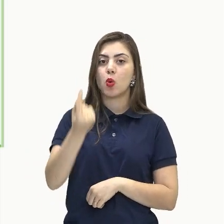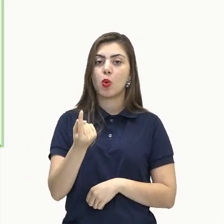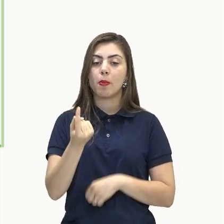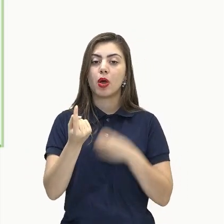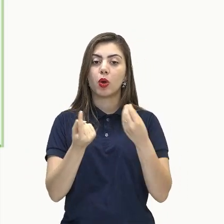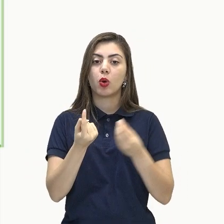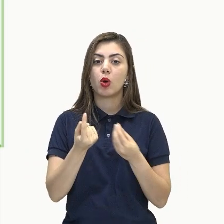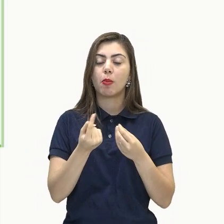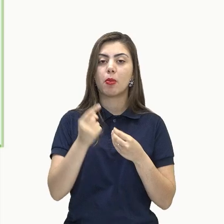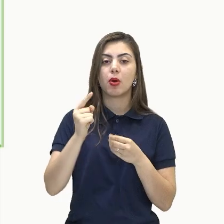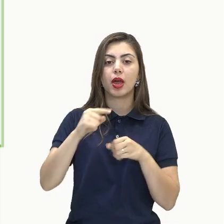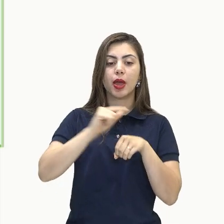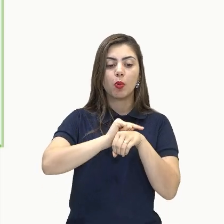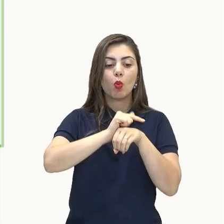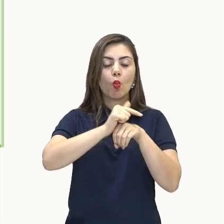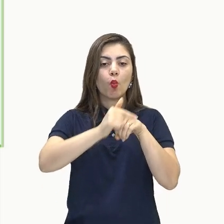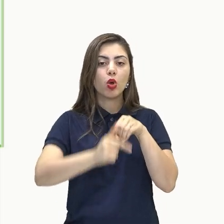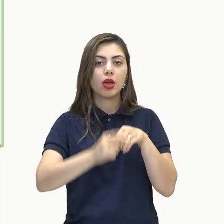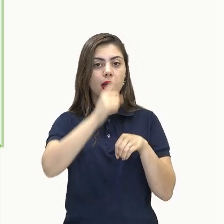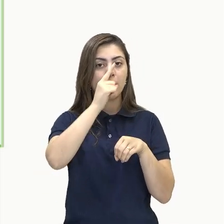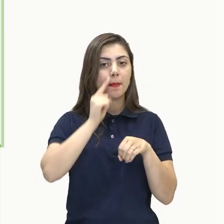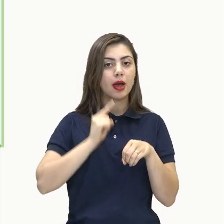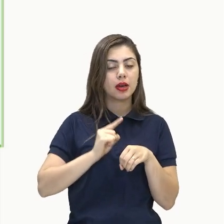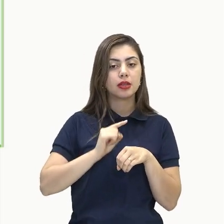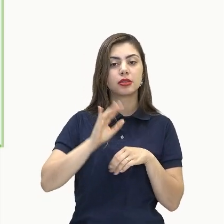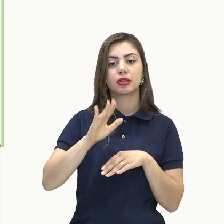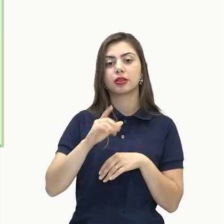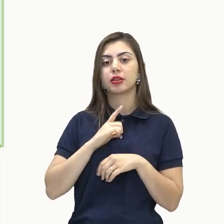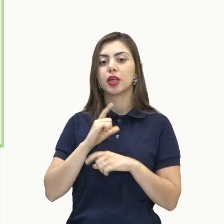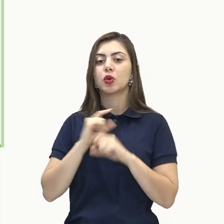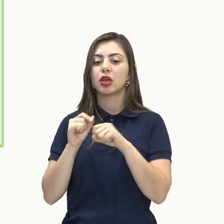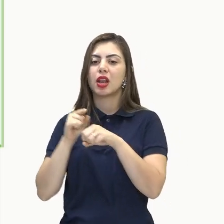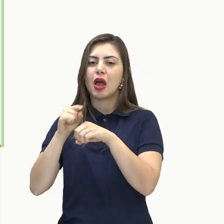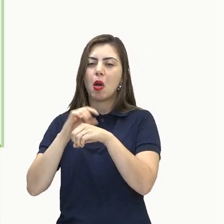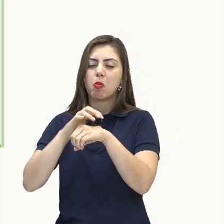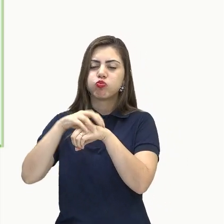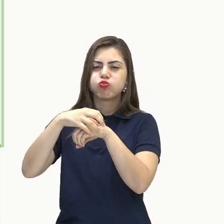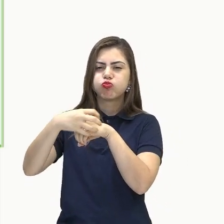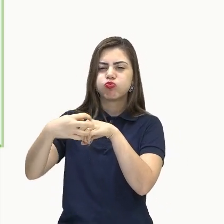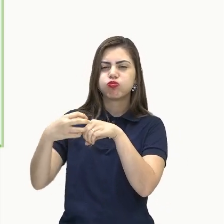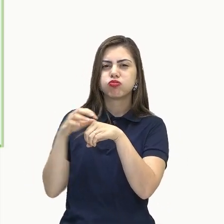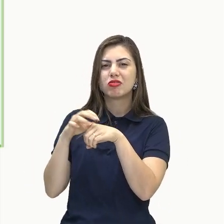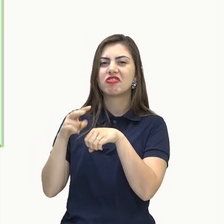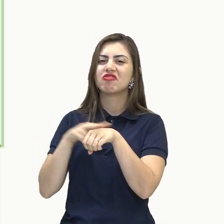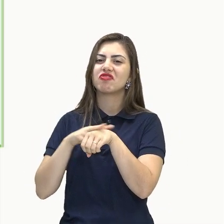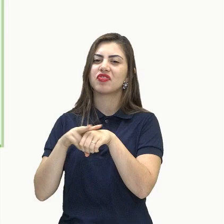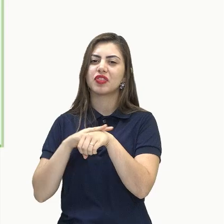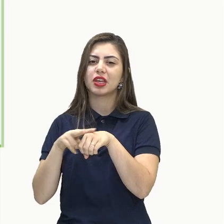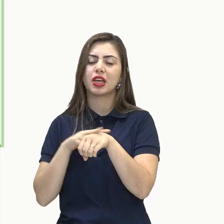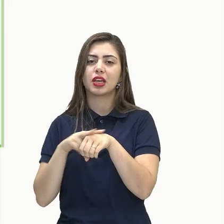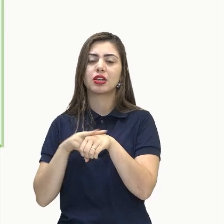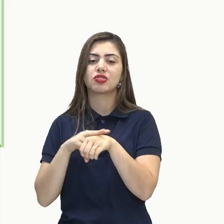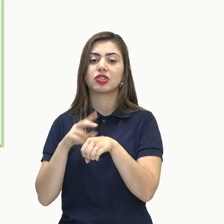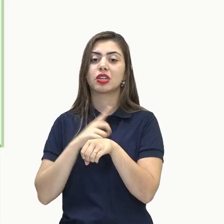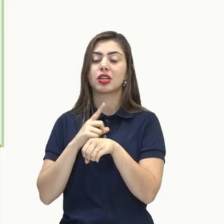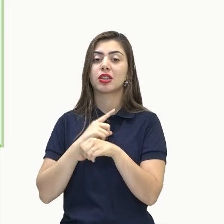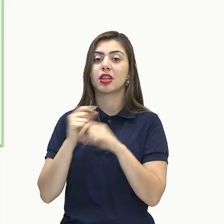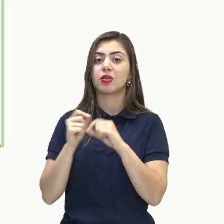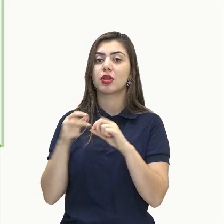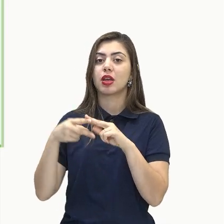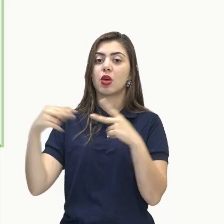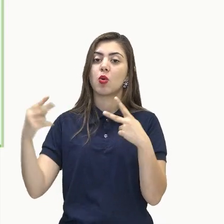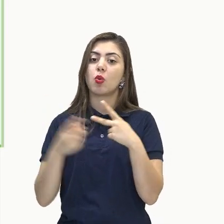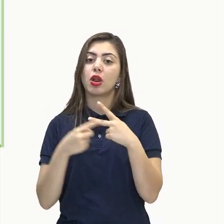como a imagem representa, e a ervilha de característica rugosa e verde, onde elas apresentavam os alelos